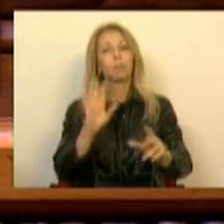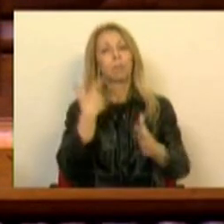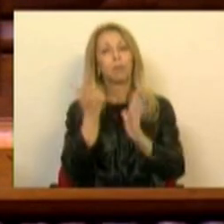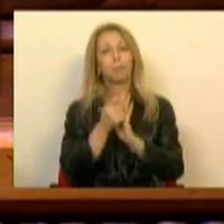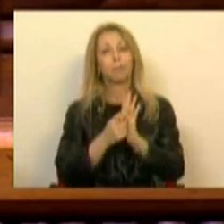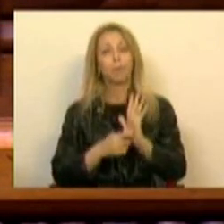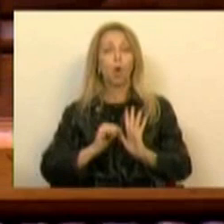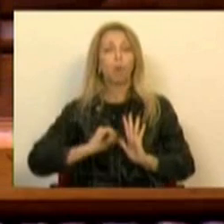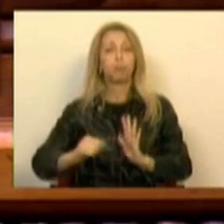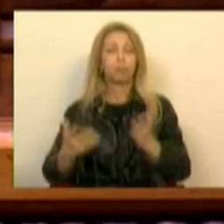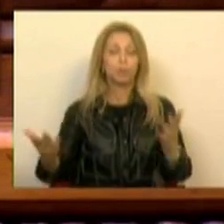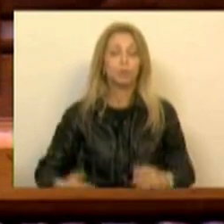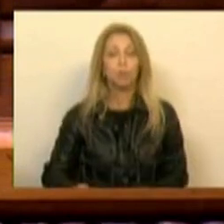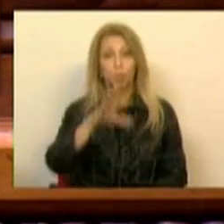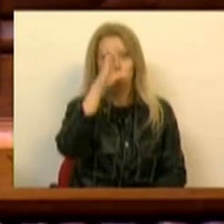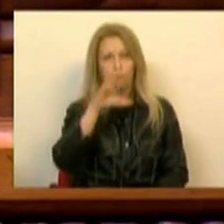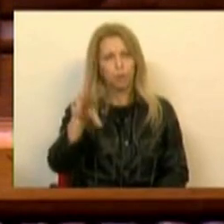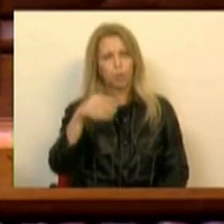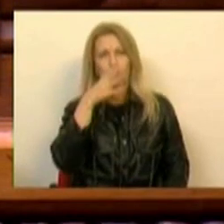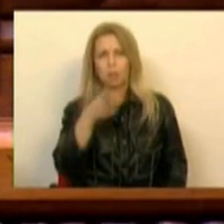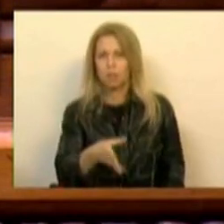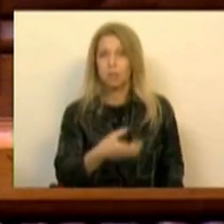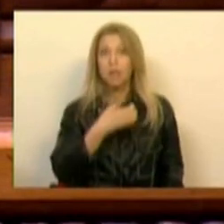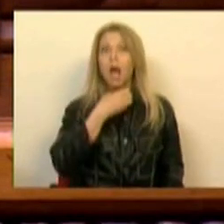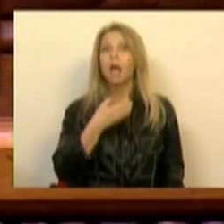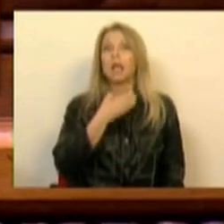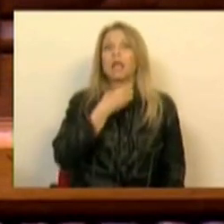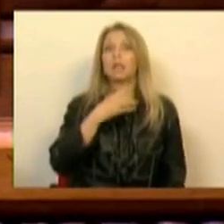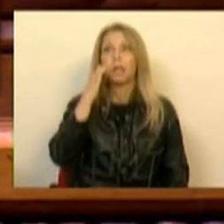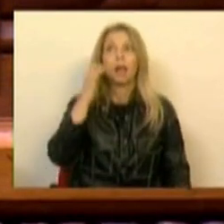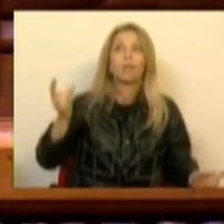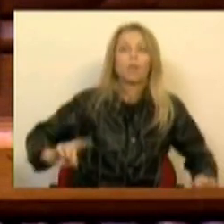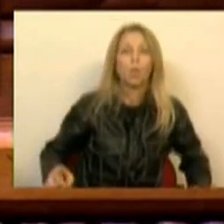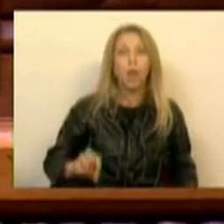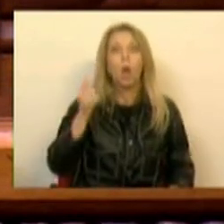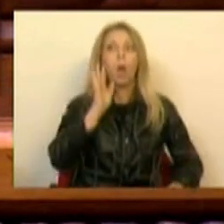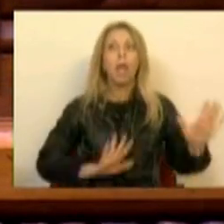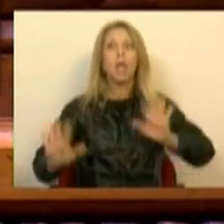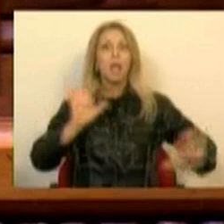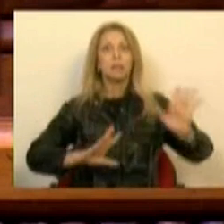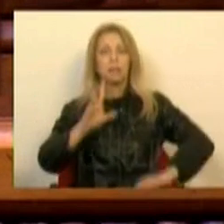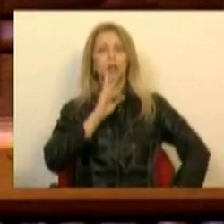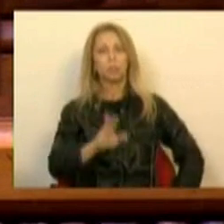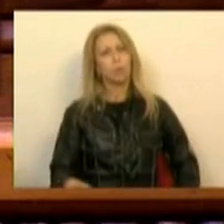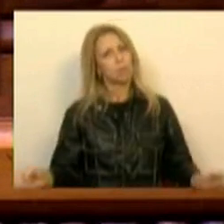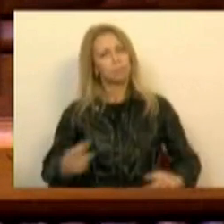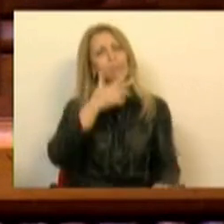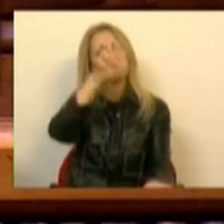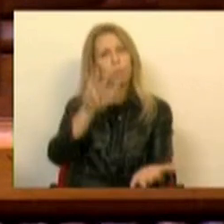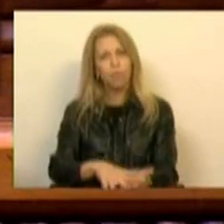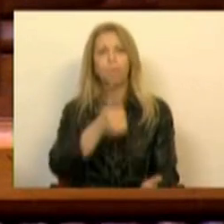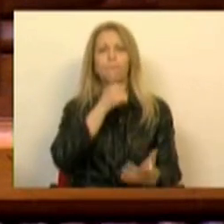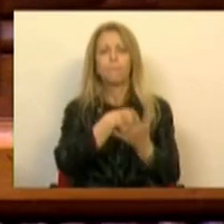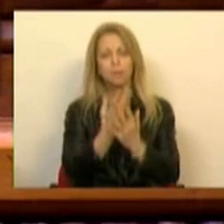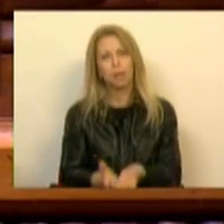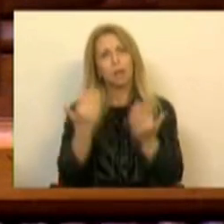nunca negou a dimensão da crise, nem hesitou na resposta necessária. Aprovámos medidas para limitar o impacto da inflação e